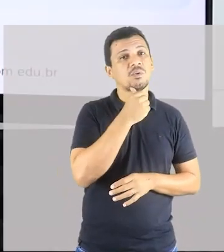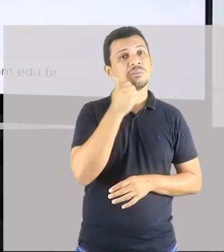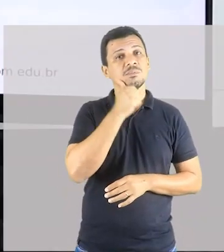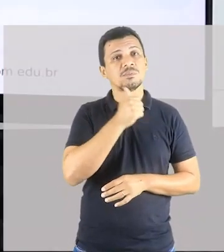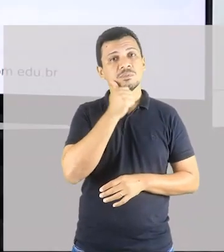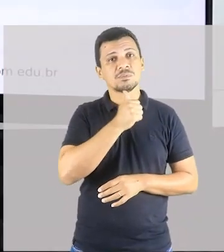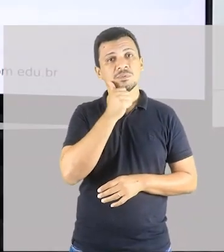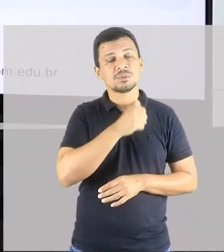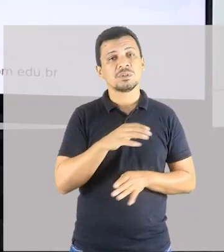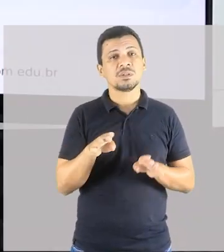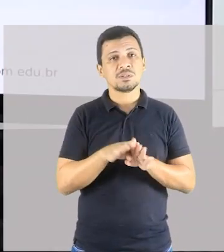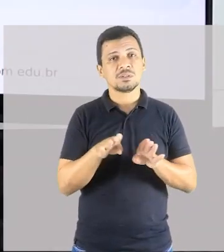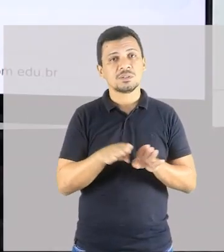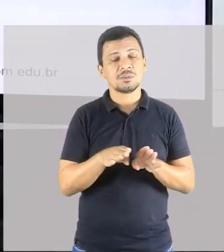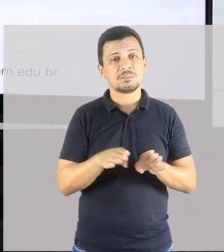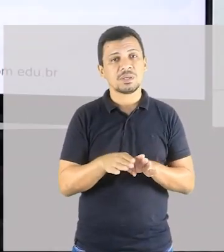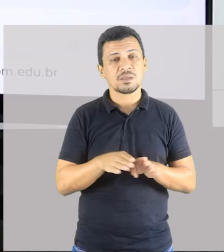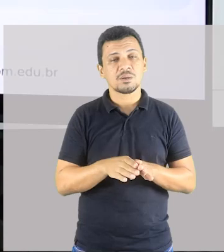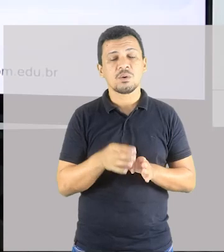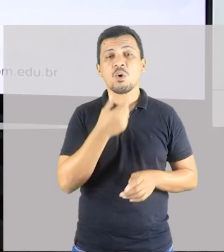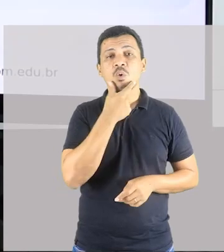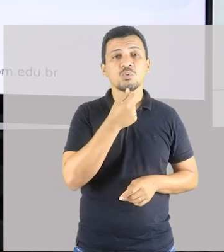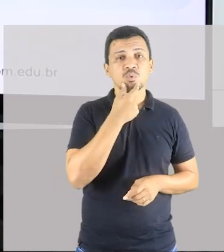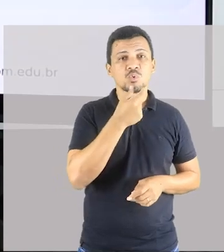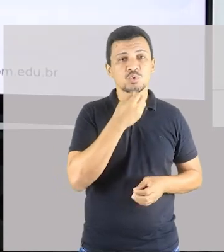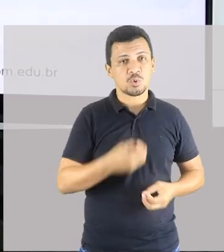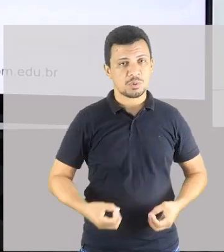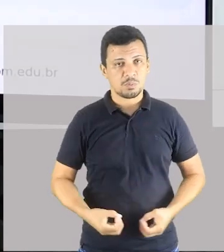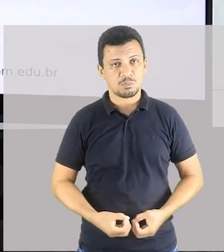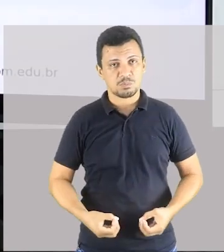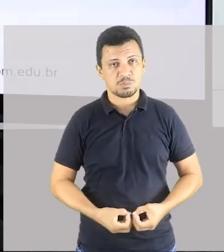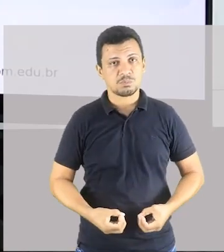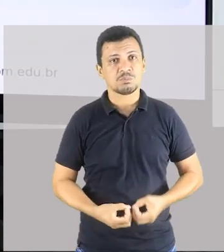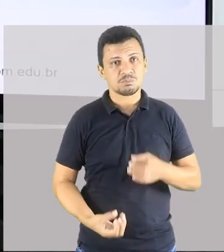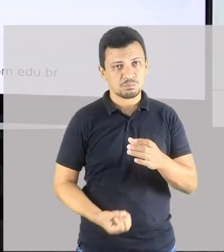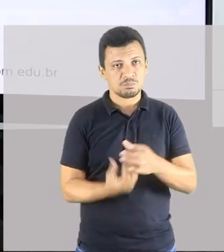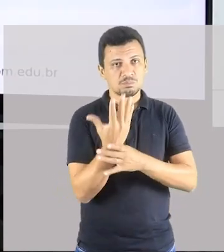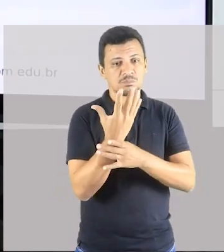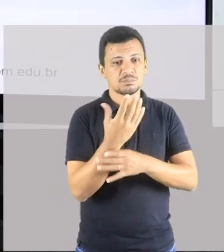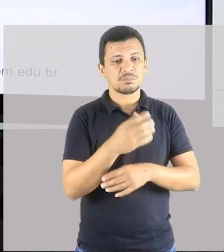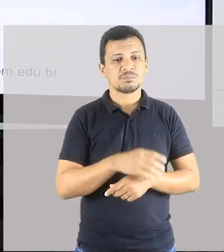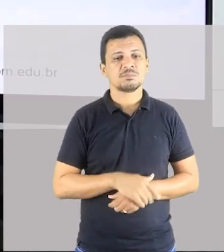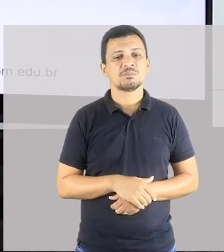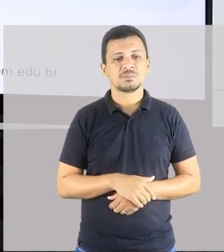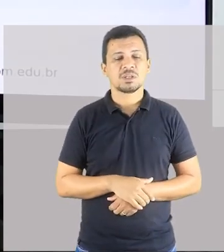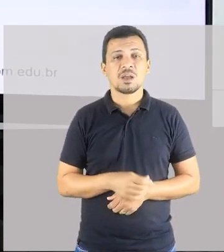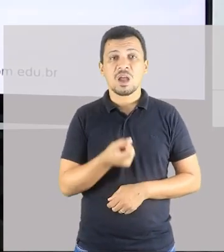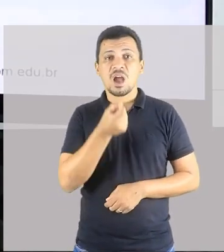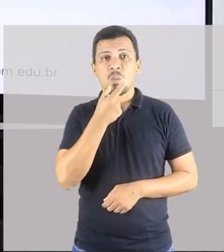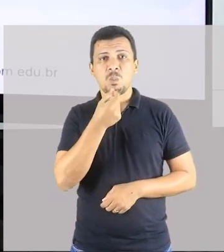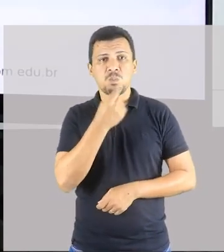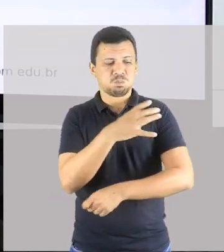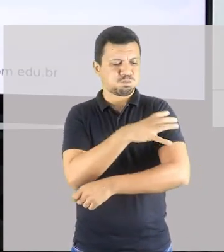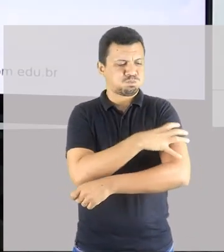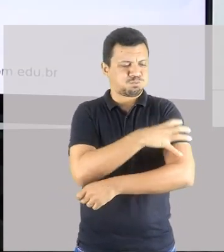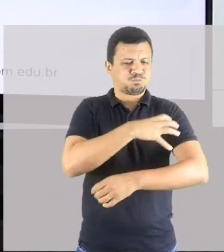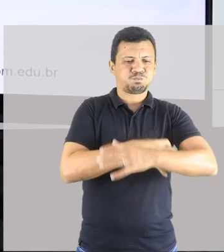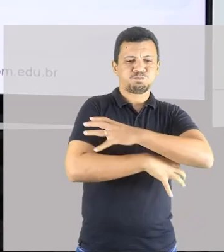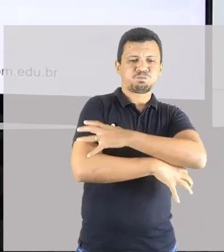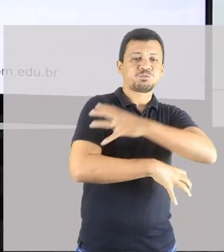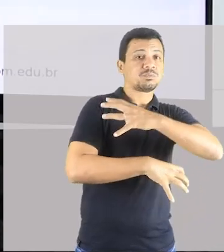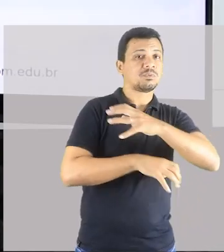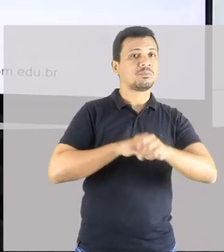e produzida pelo testículo nos homens, tá? Quando a gente fala de esteroides anabolizantes, ele